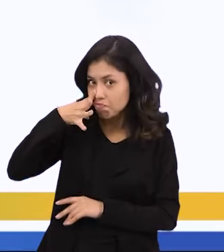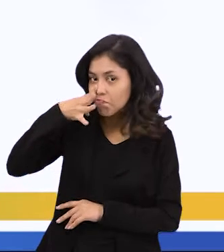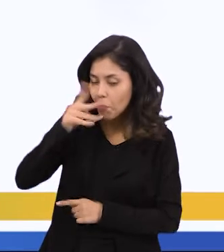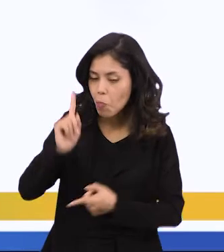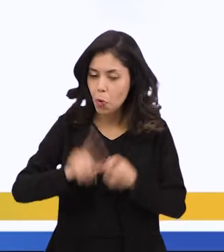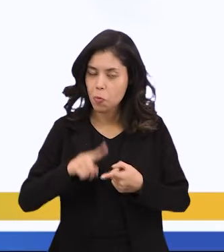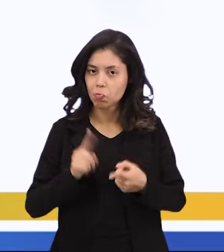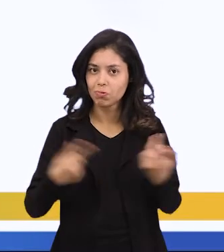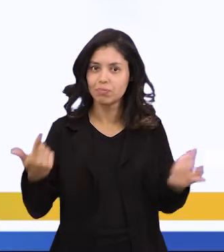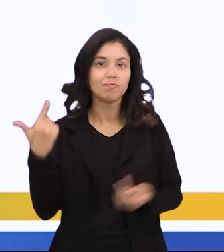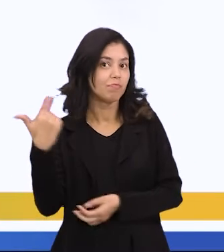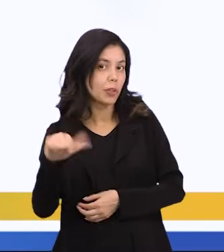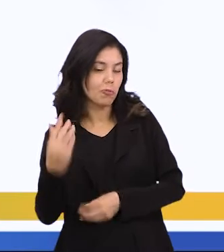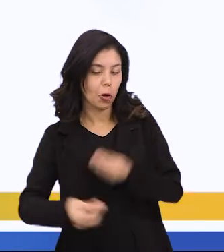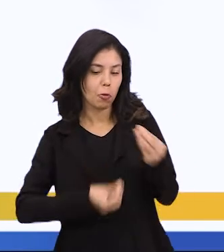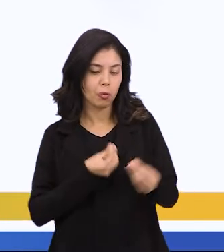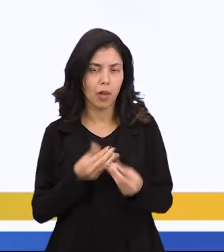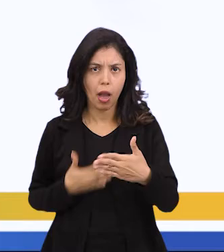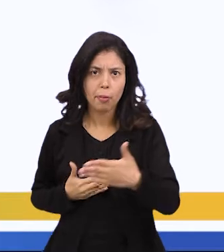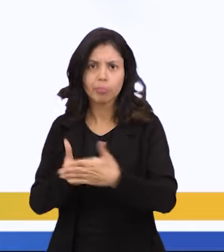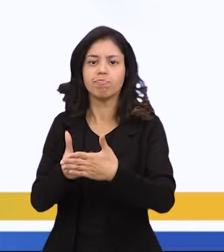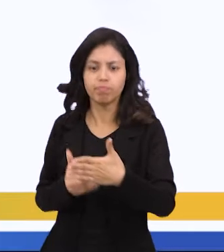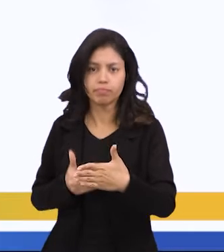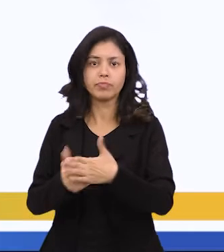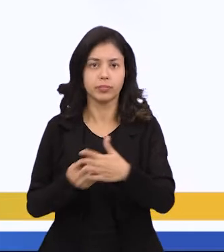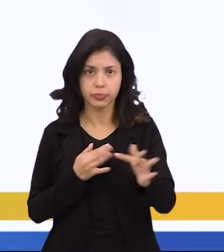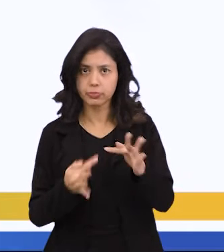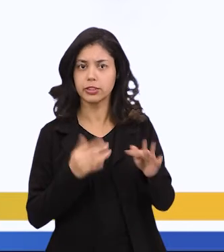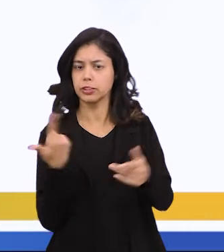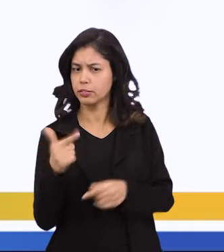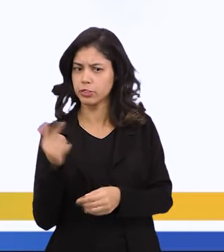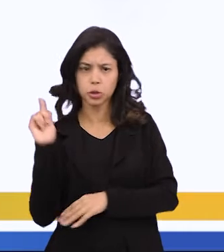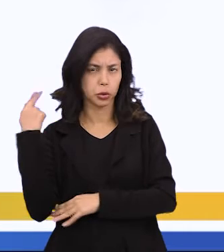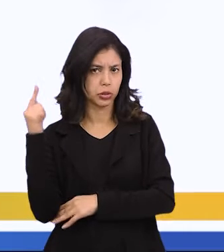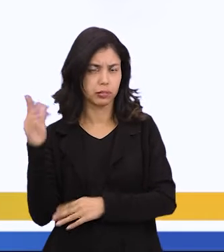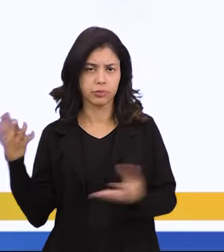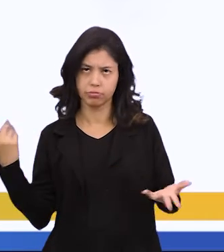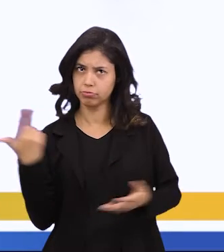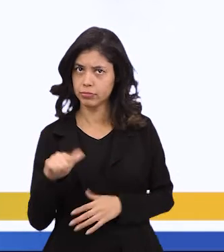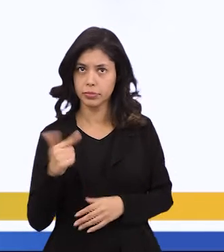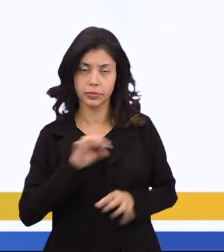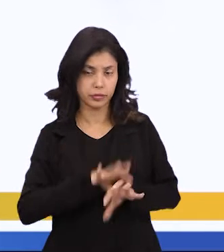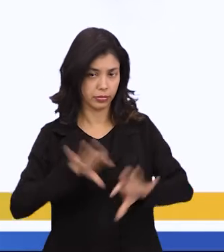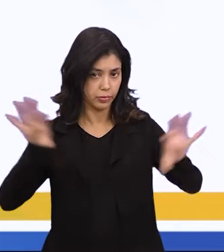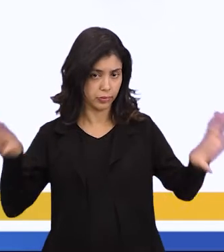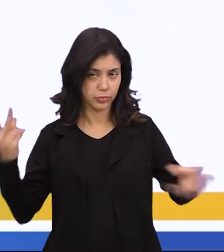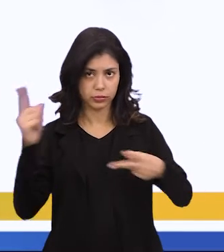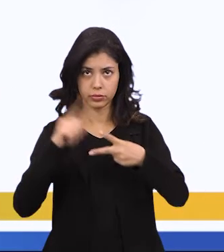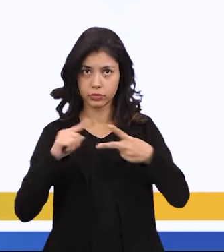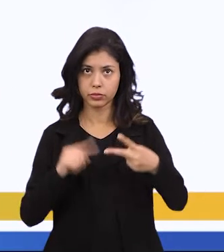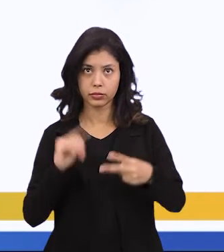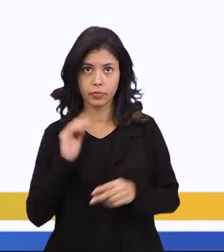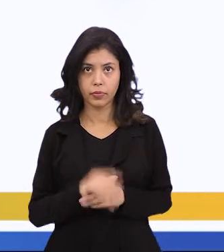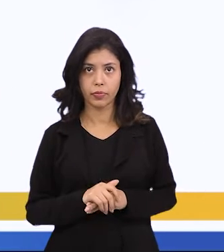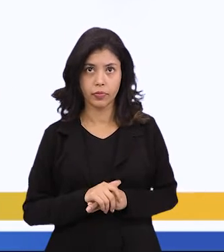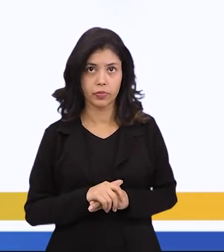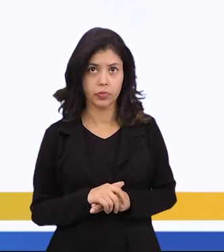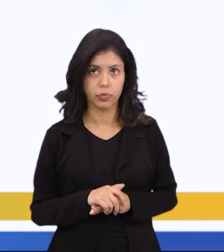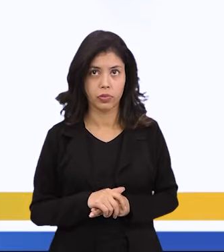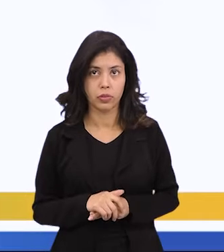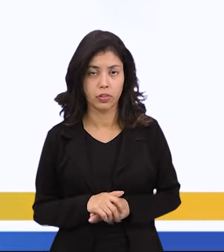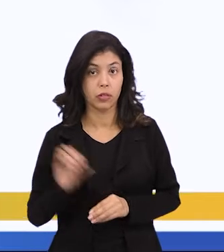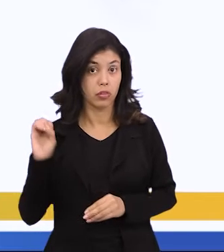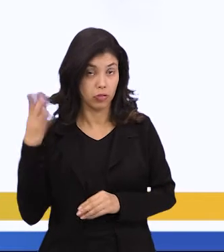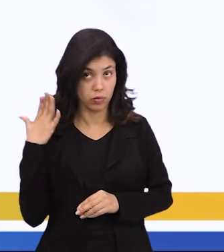Por quê? Porque não há nenhuma barreira física ou geográfica separando essas duas populações. O